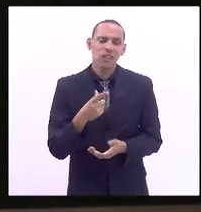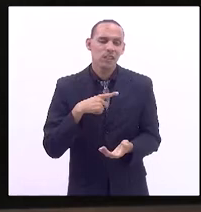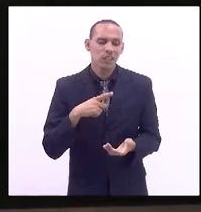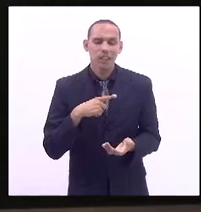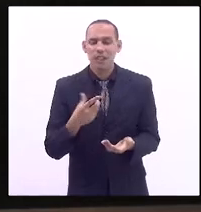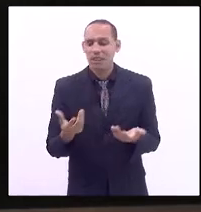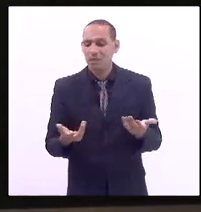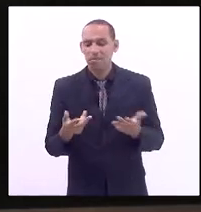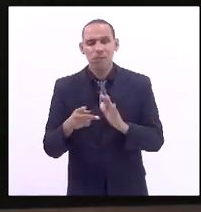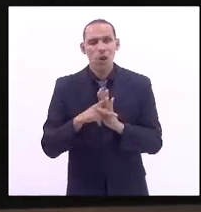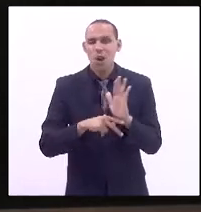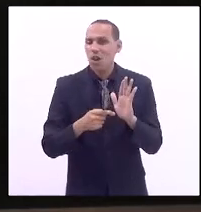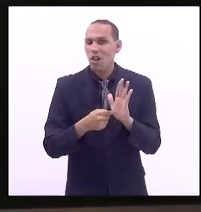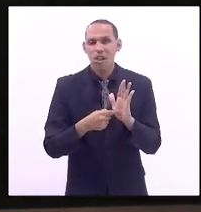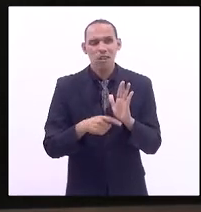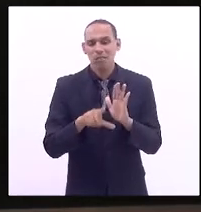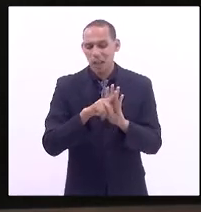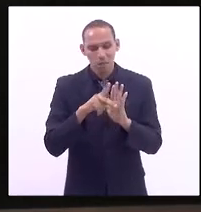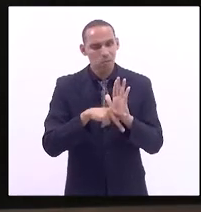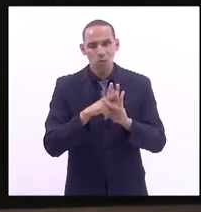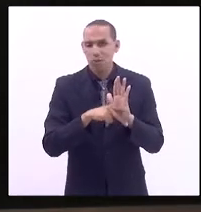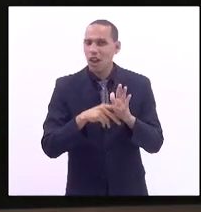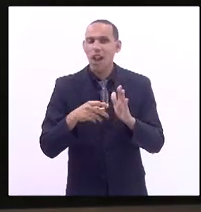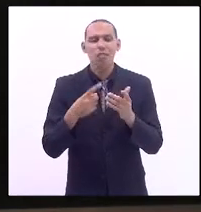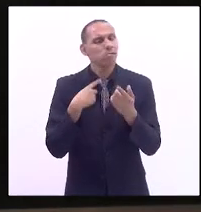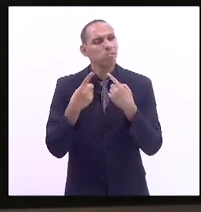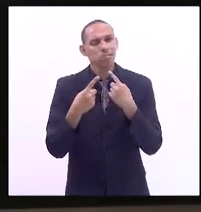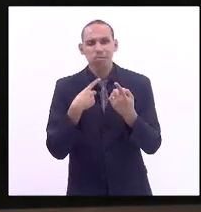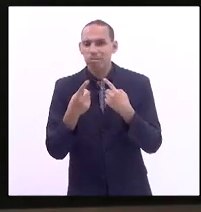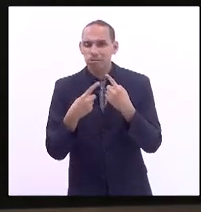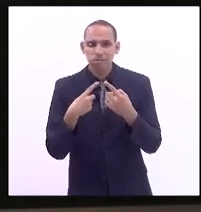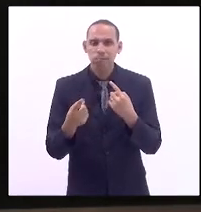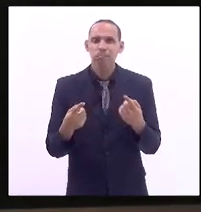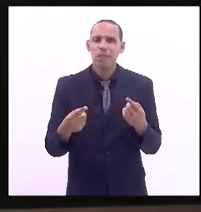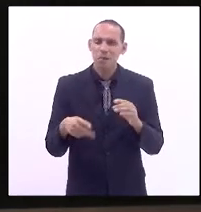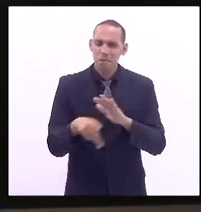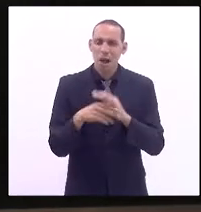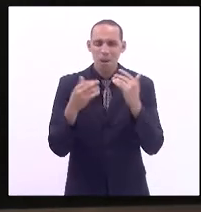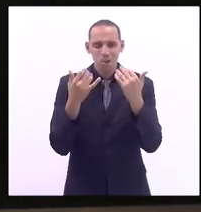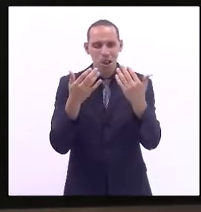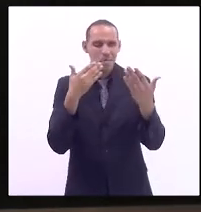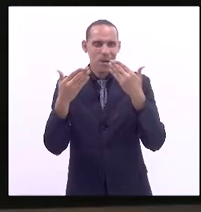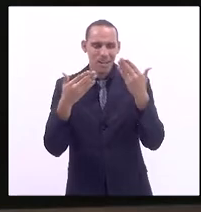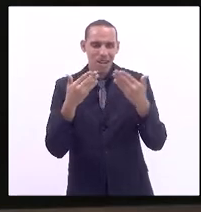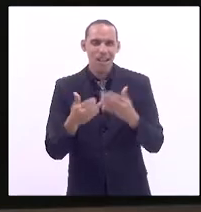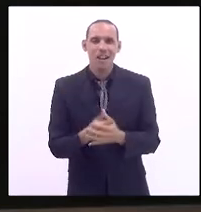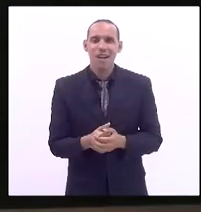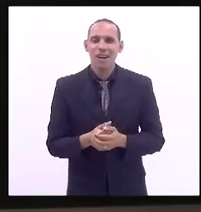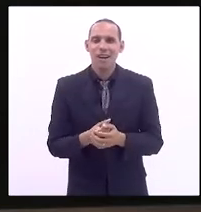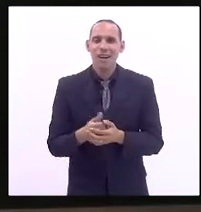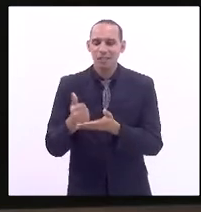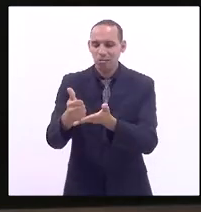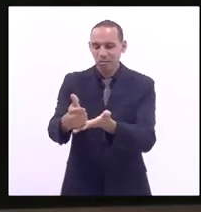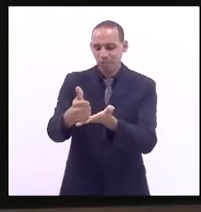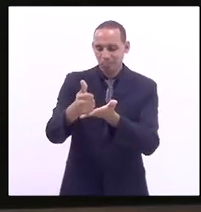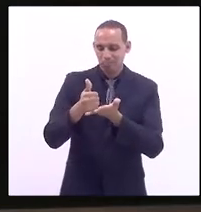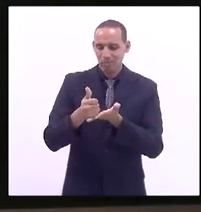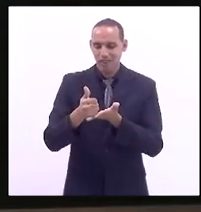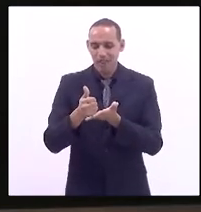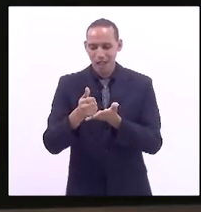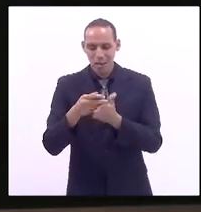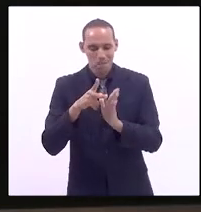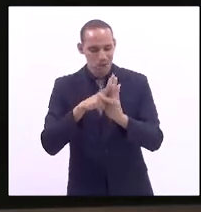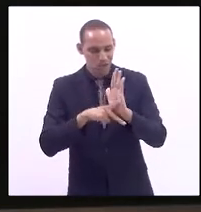tenha um projeto de lei que essa discussão no âmbito da audiência pública né traga para nós um